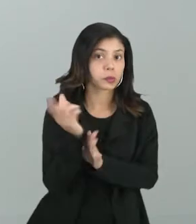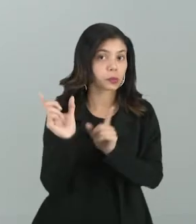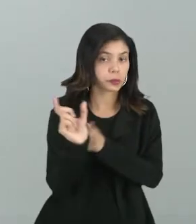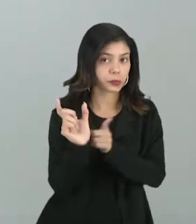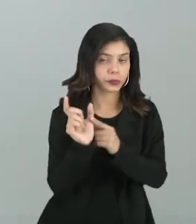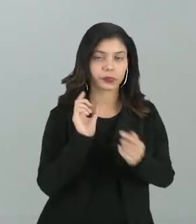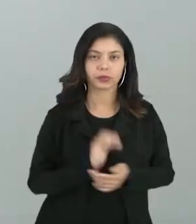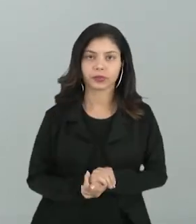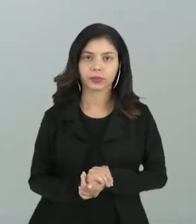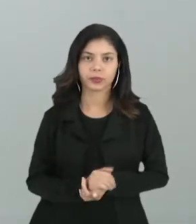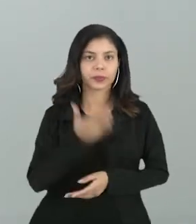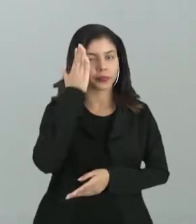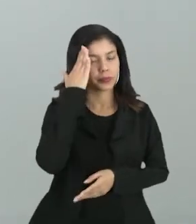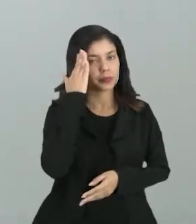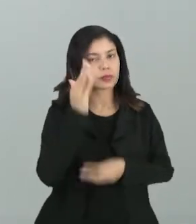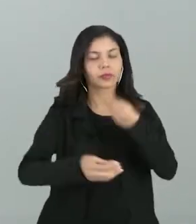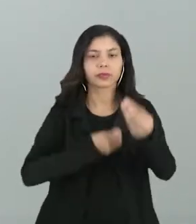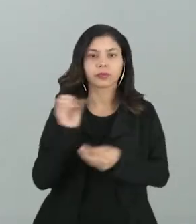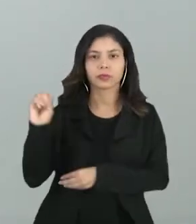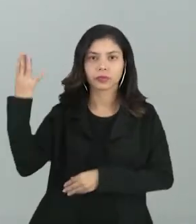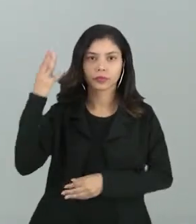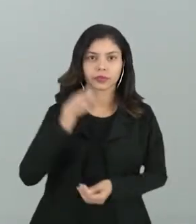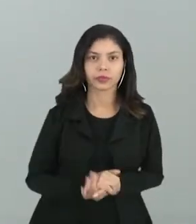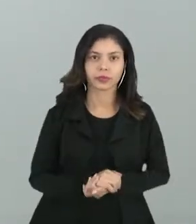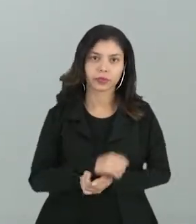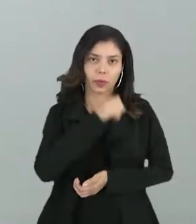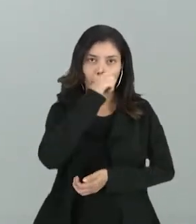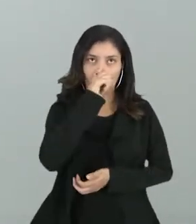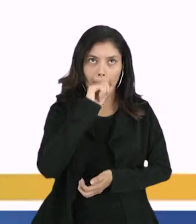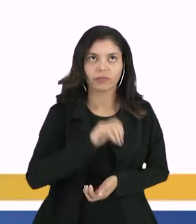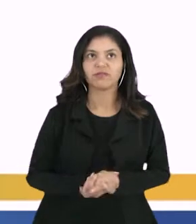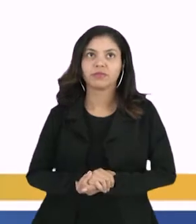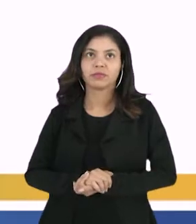de palavras. Vamos entender como é que isso acontece.